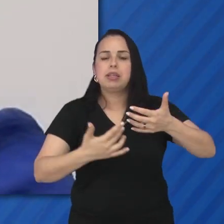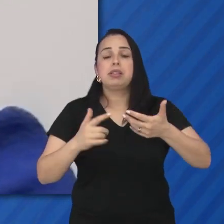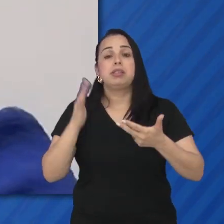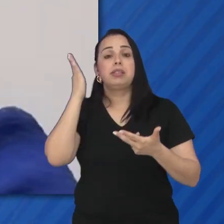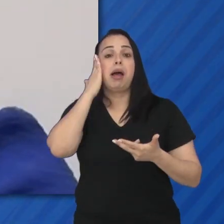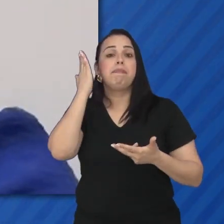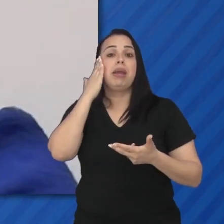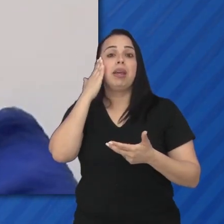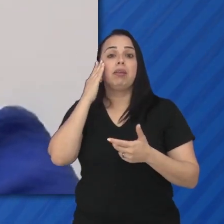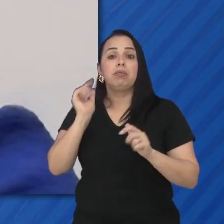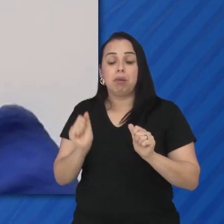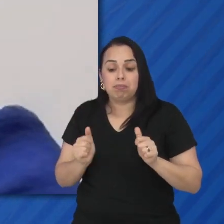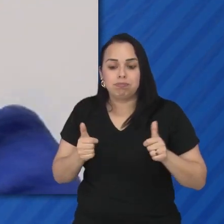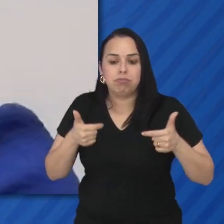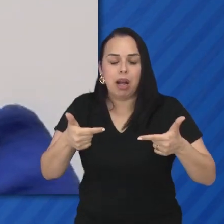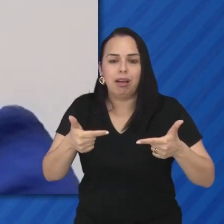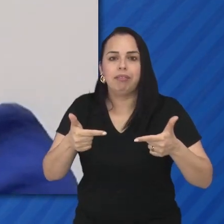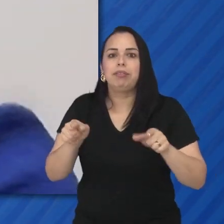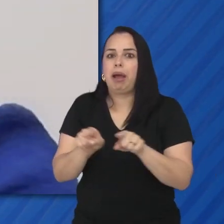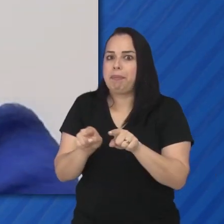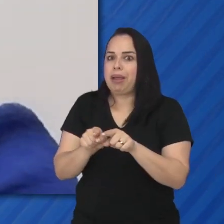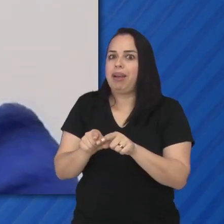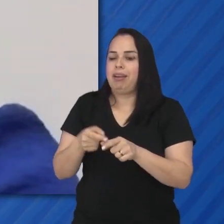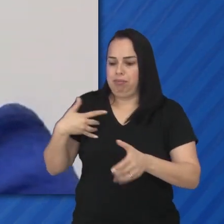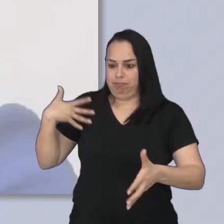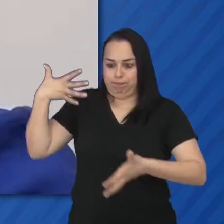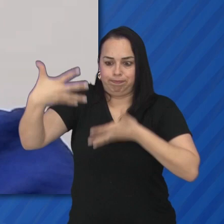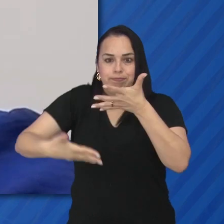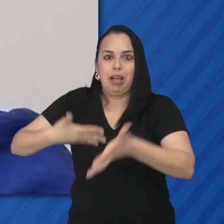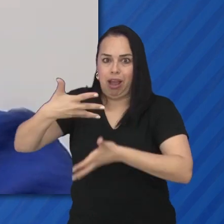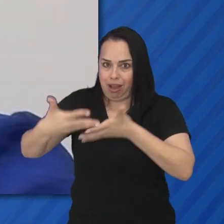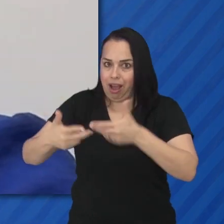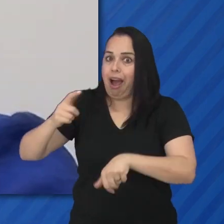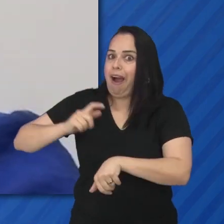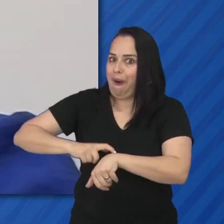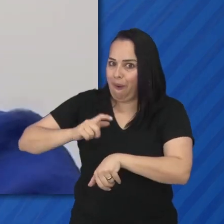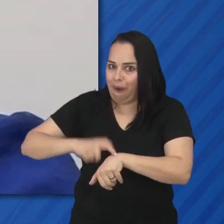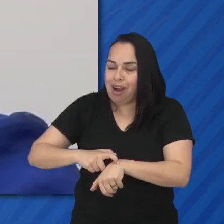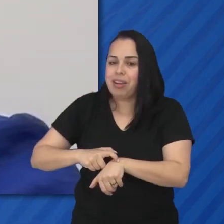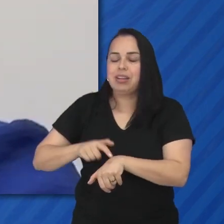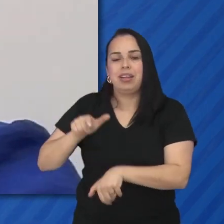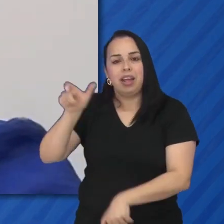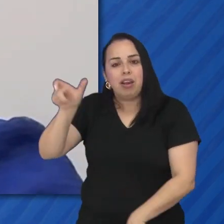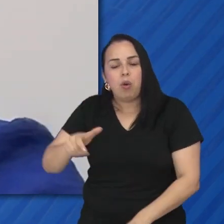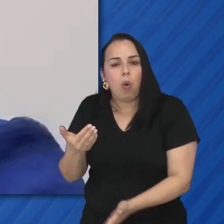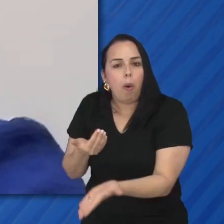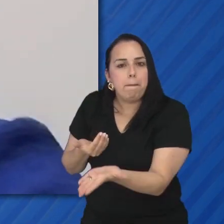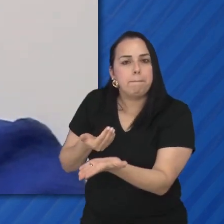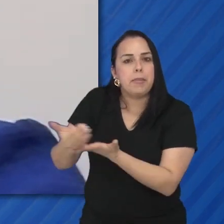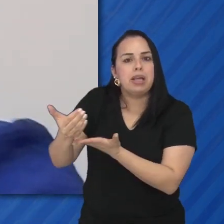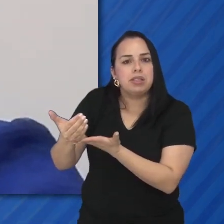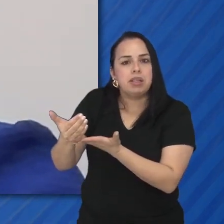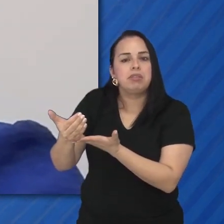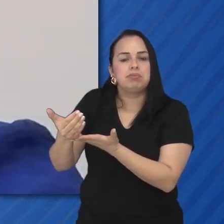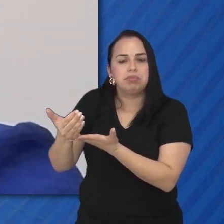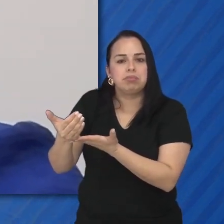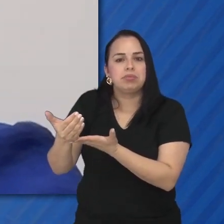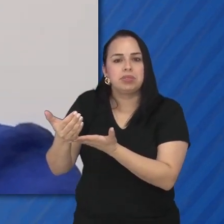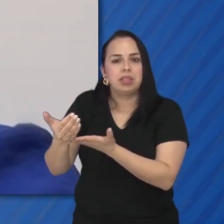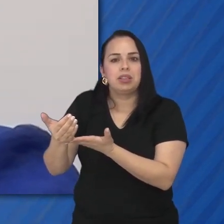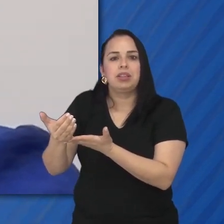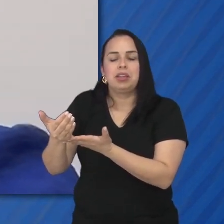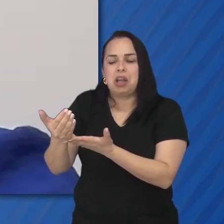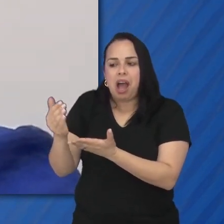a saber a hora de agir e a hora de ficar quieto. Então, o jovem que inicia